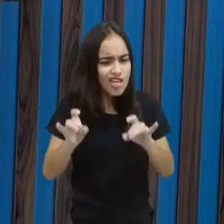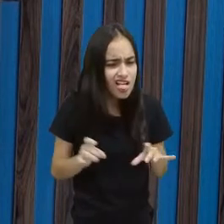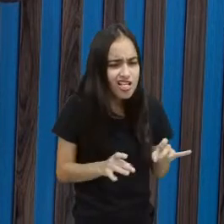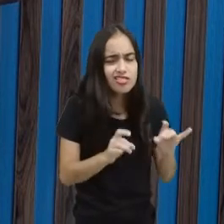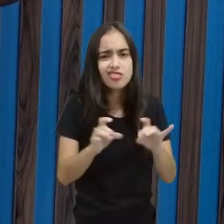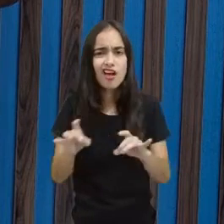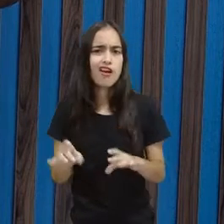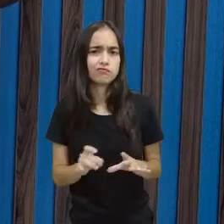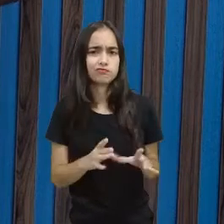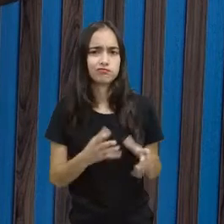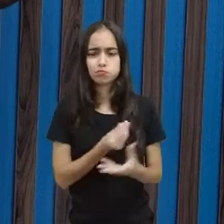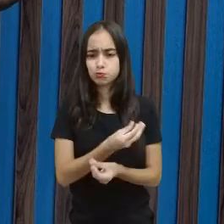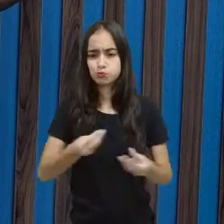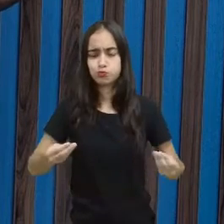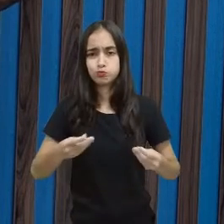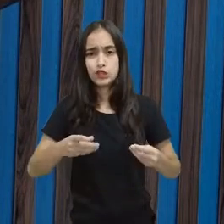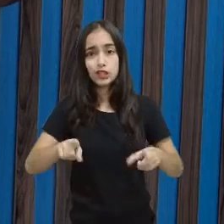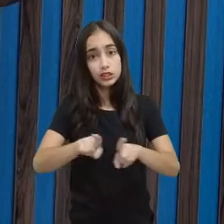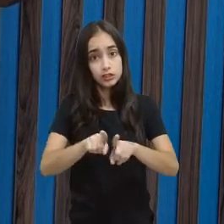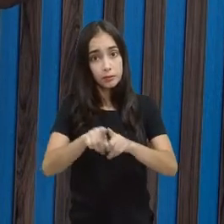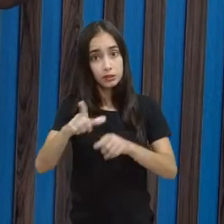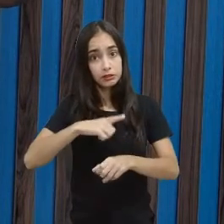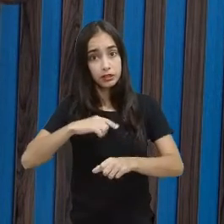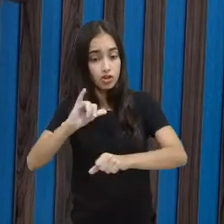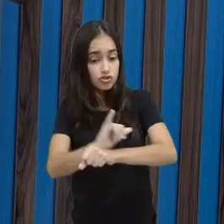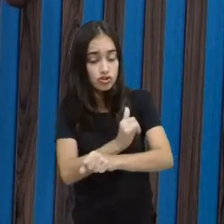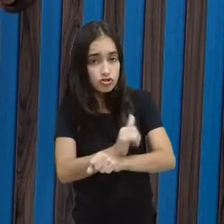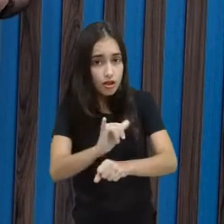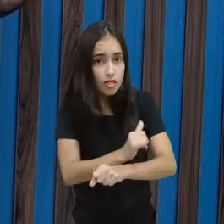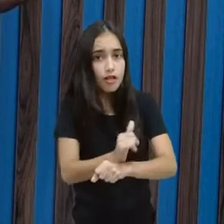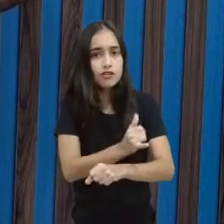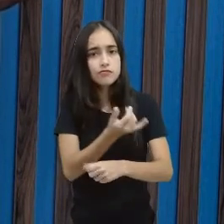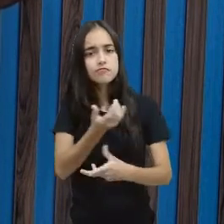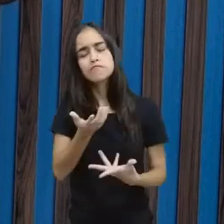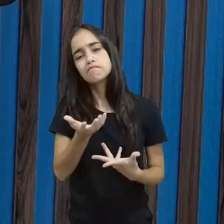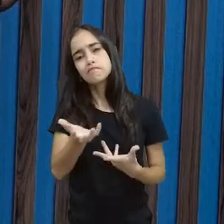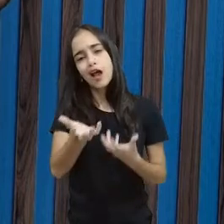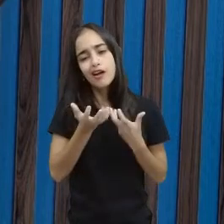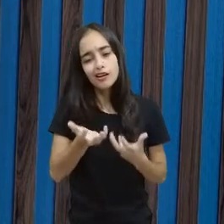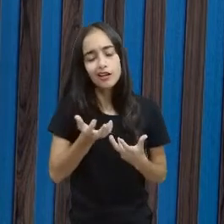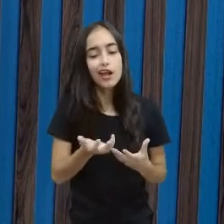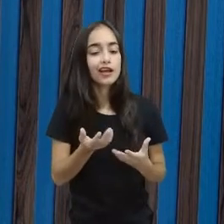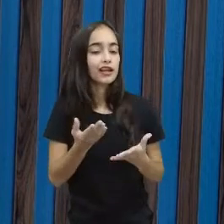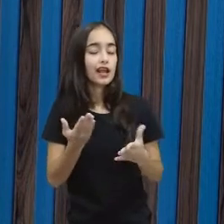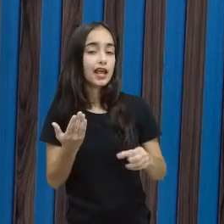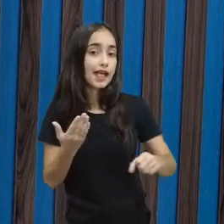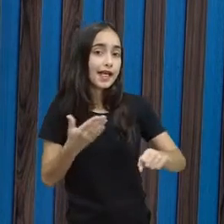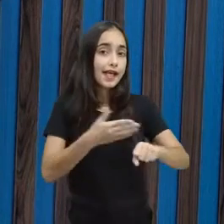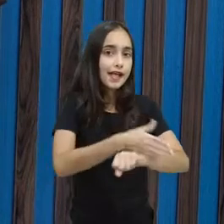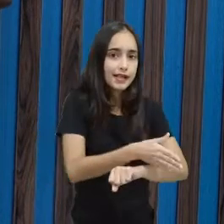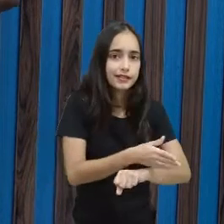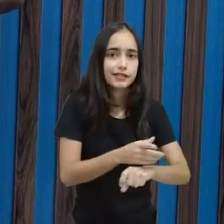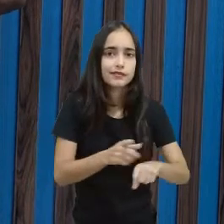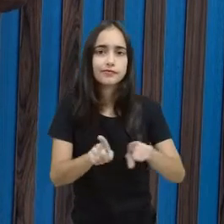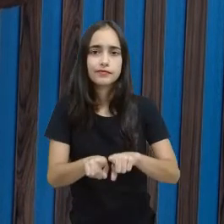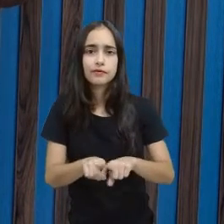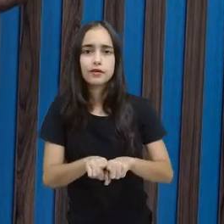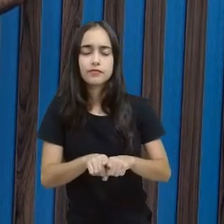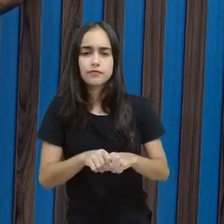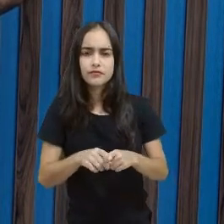né, era uma estratégia também para a Alemanha, né, para conquistar ali mais capital para investir na indústria, na sua